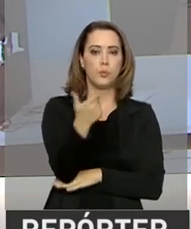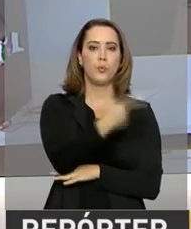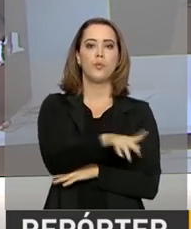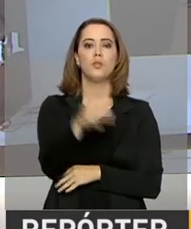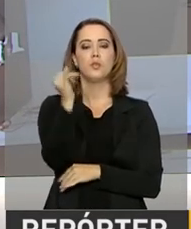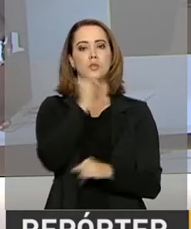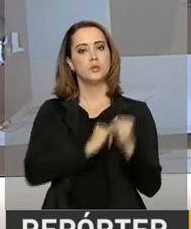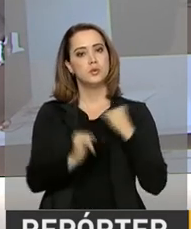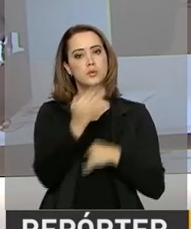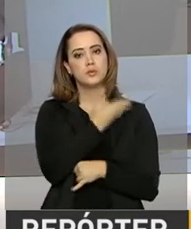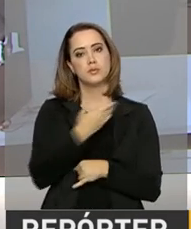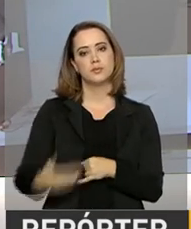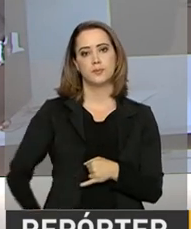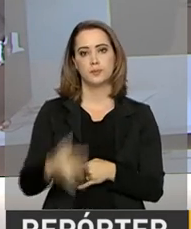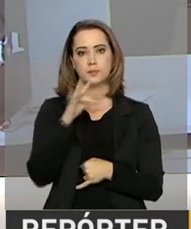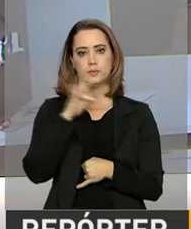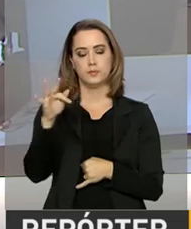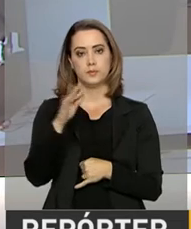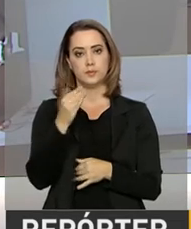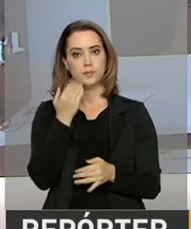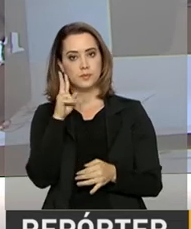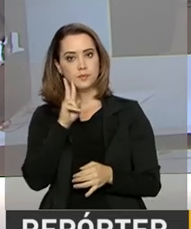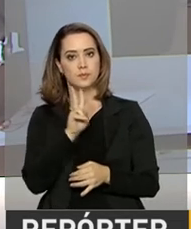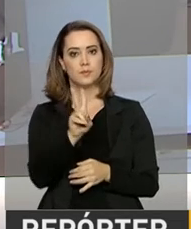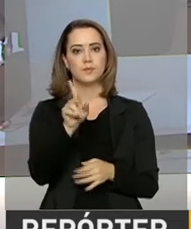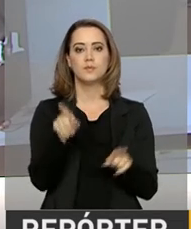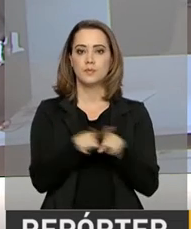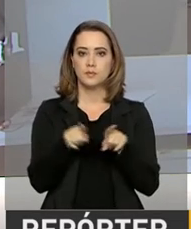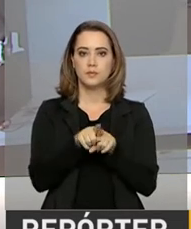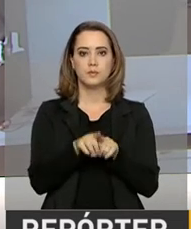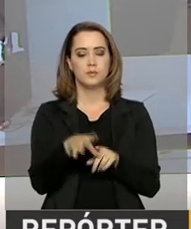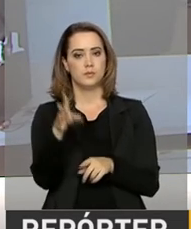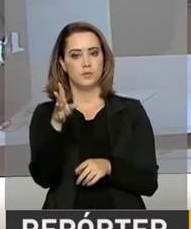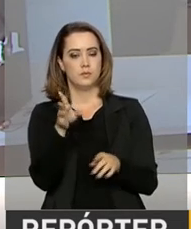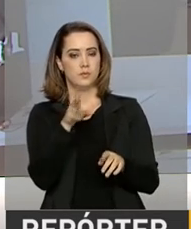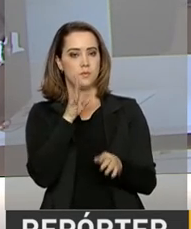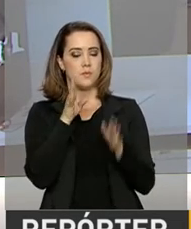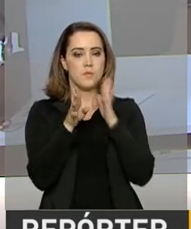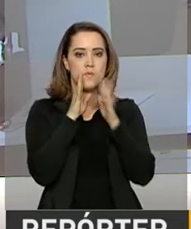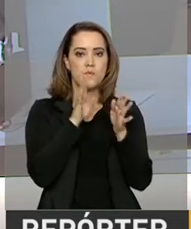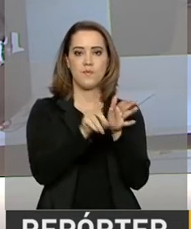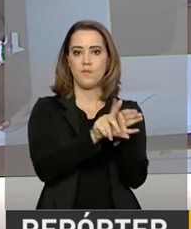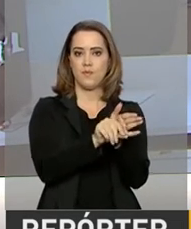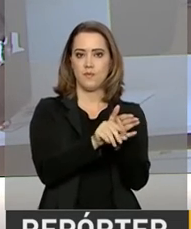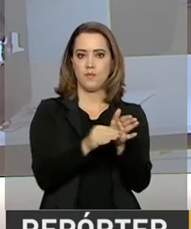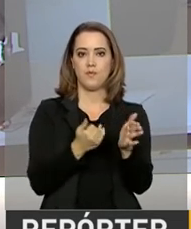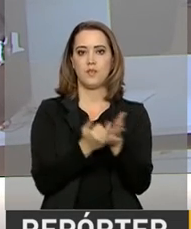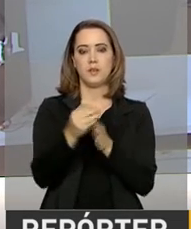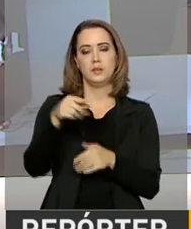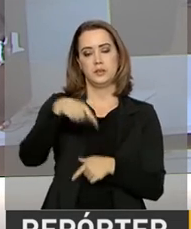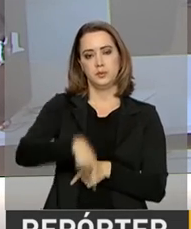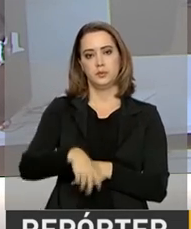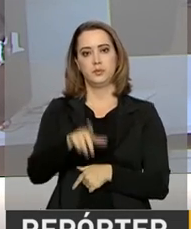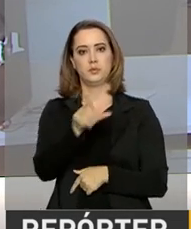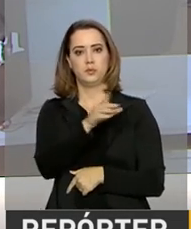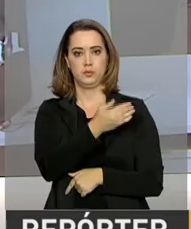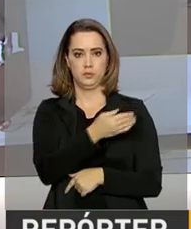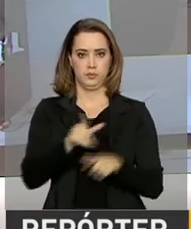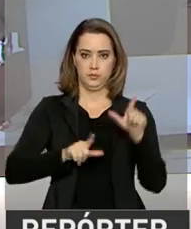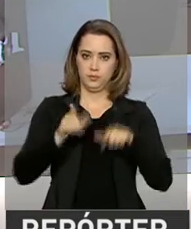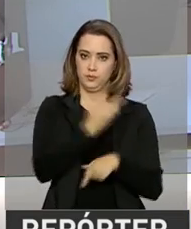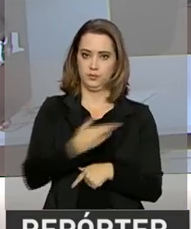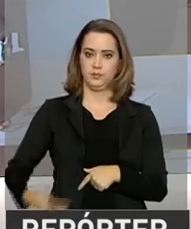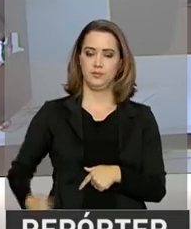outras informações do governo federal acompanhe as novidades também nas nossas redes sociais continua com a gente aqui na nbr